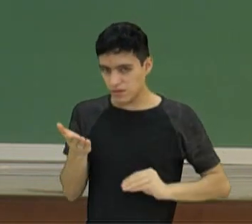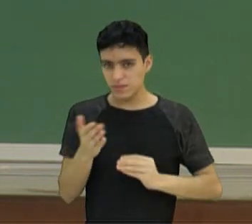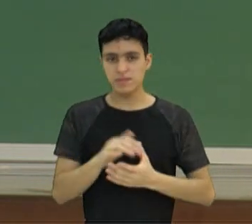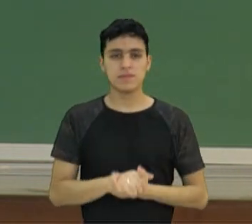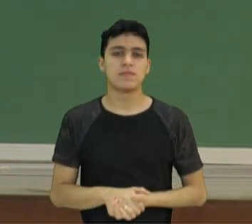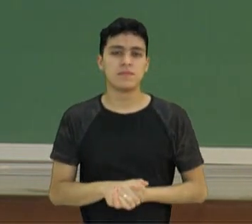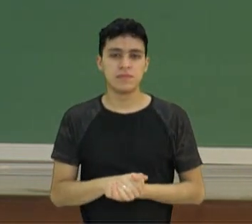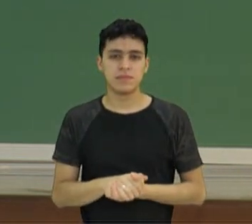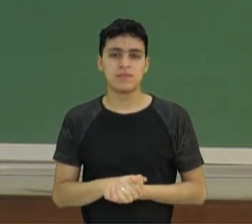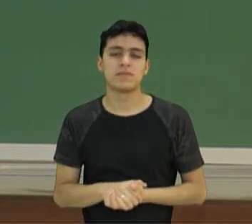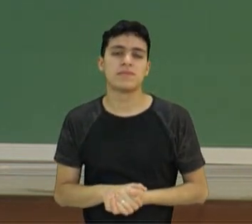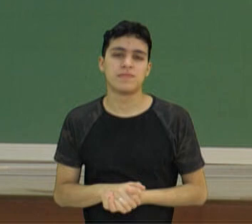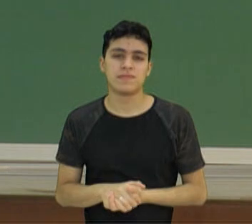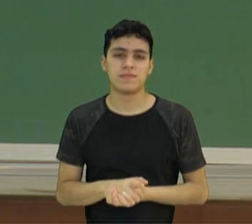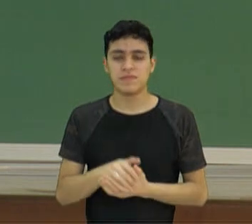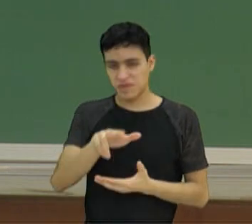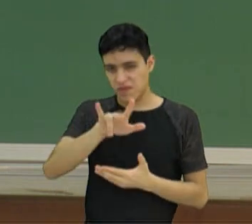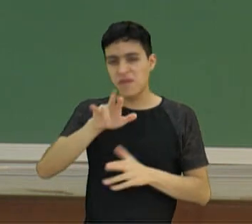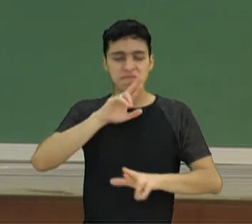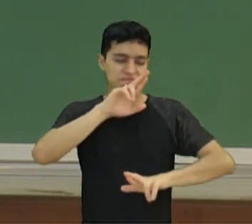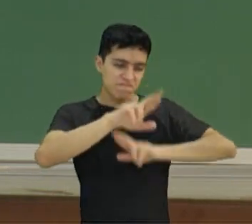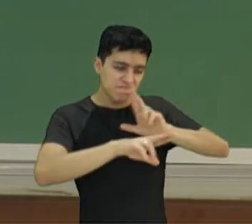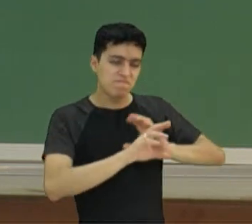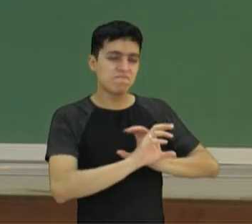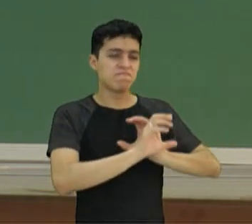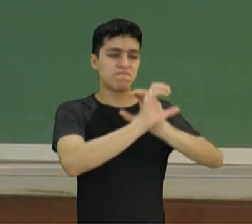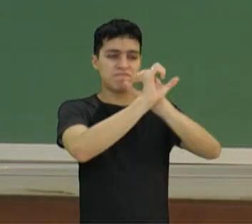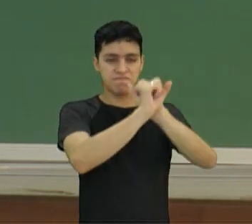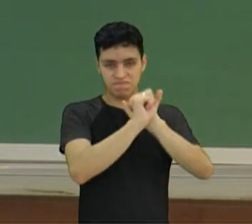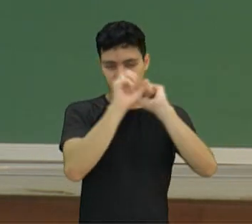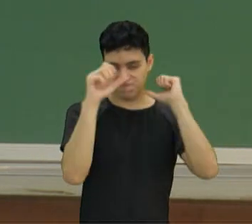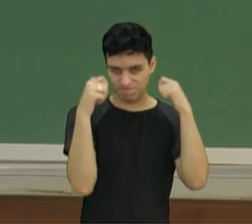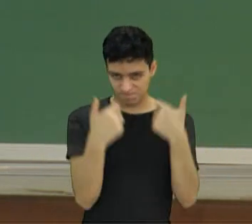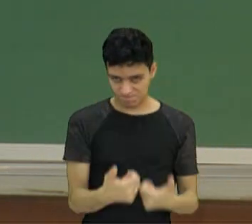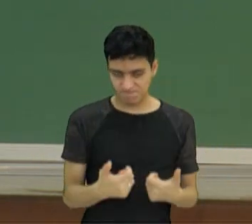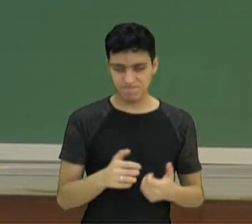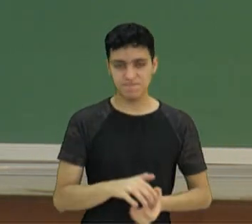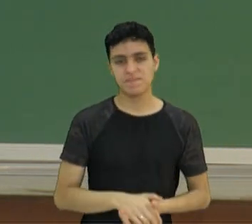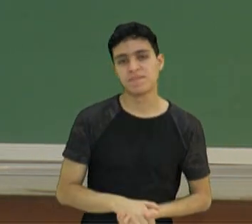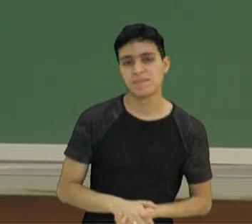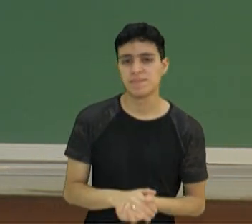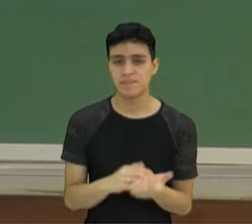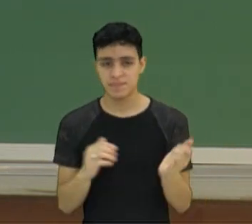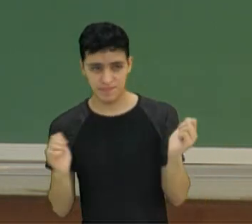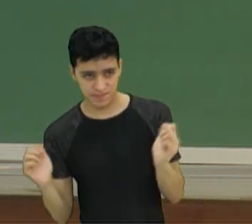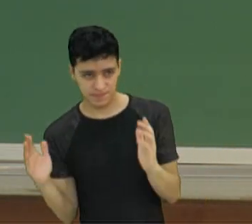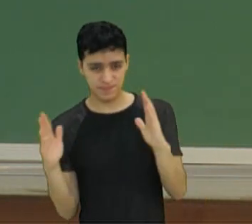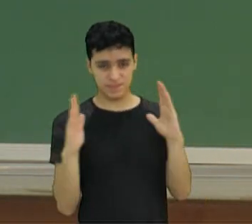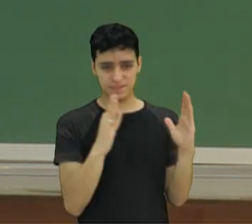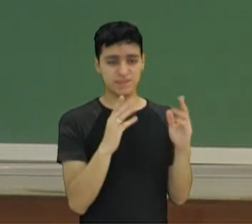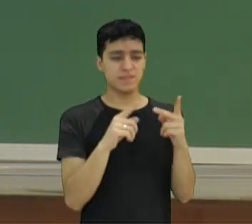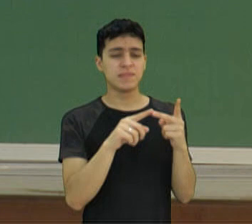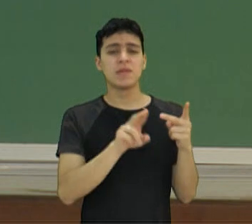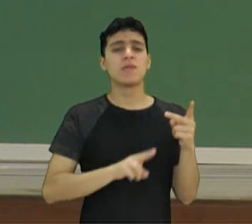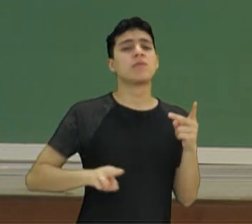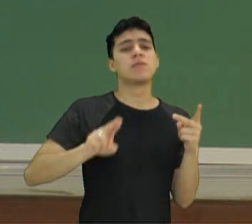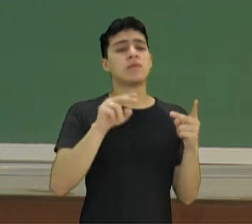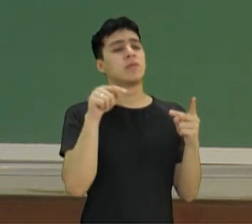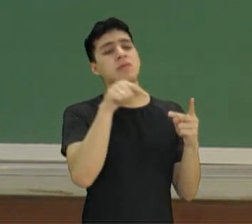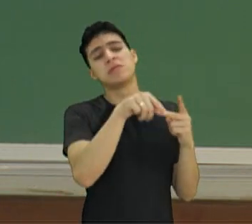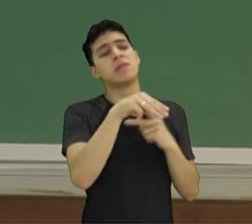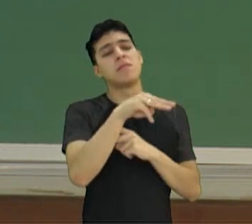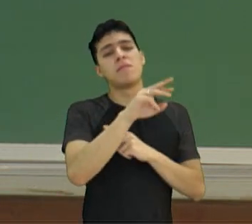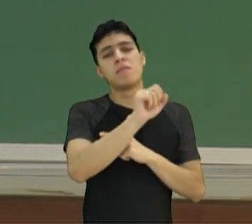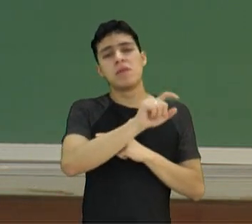e as tuas notas conforme você vai realizando as tarefas, daí de acordo com a organização do seu professor. O uso do mural, né, pessoal?